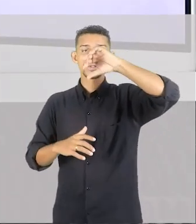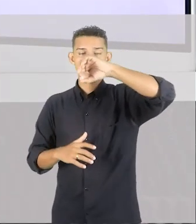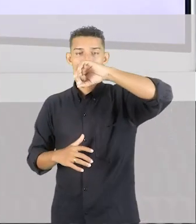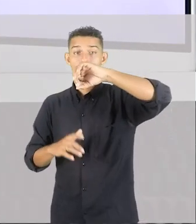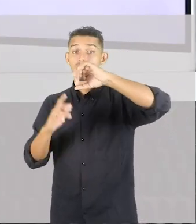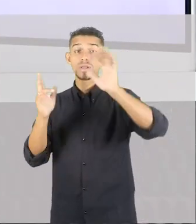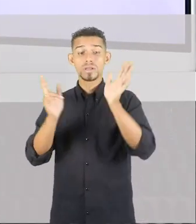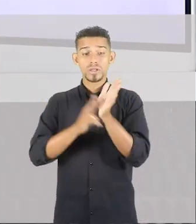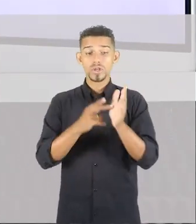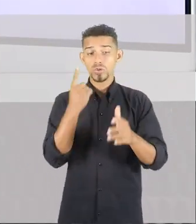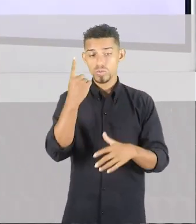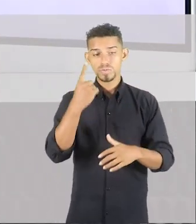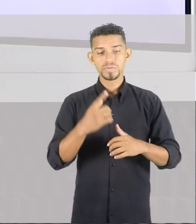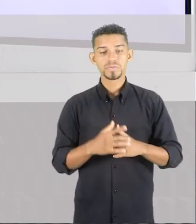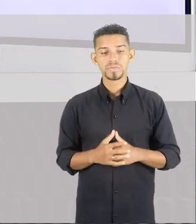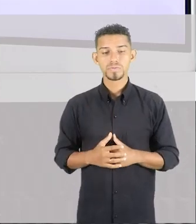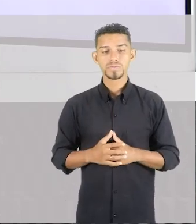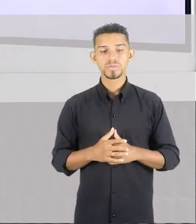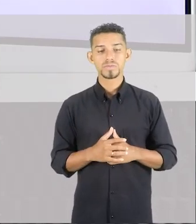vale 1.